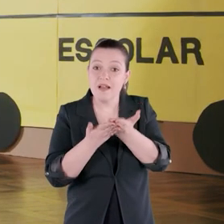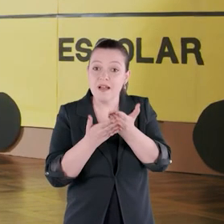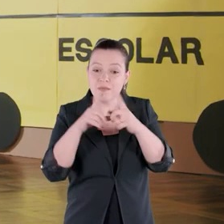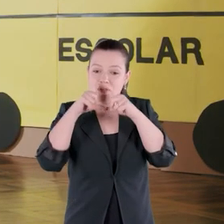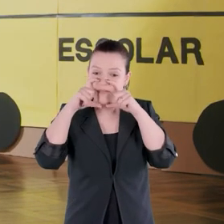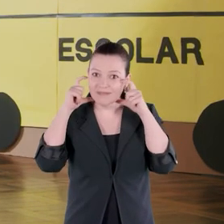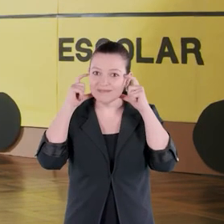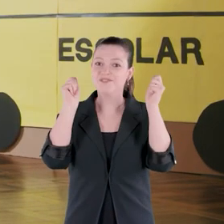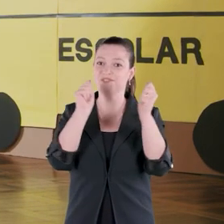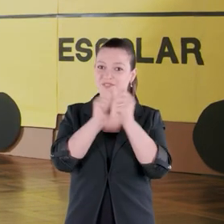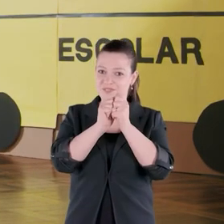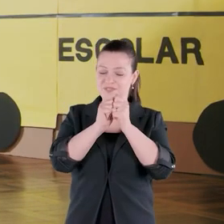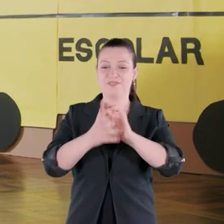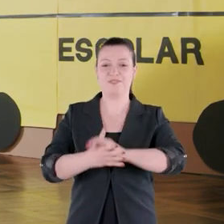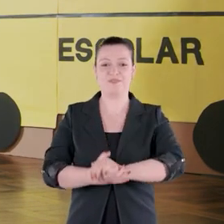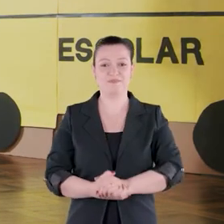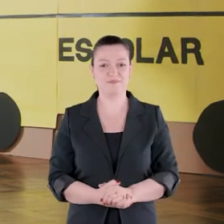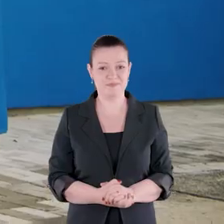assiste a aula com ela,